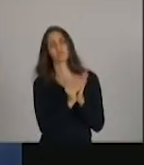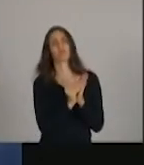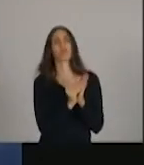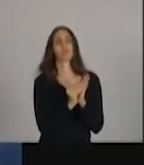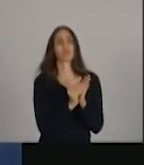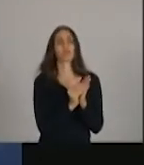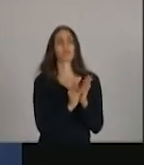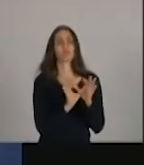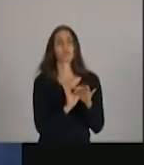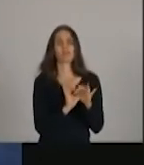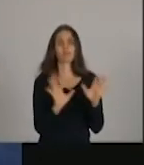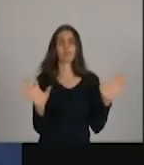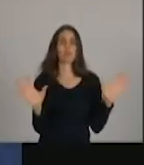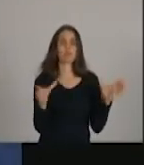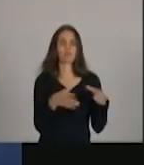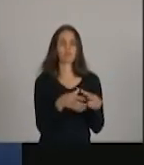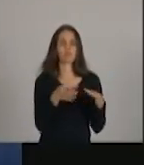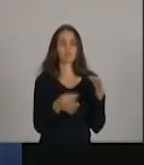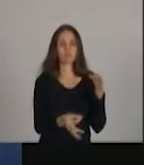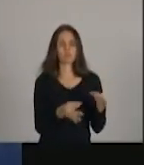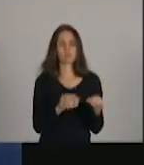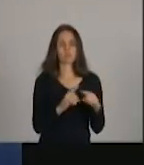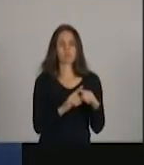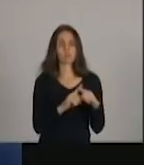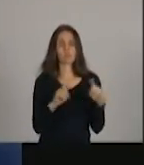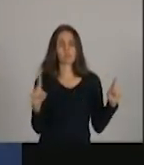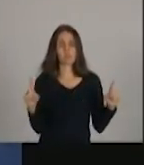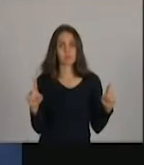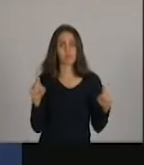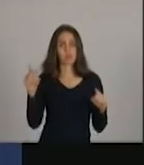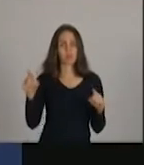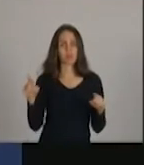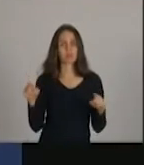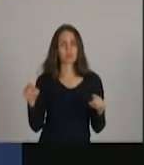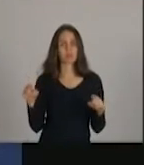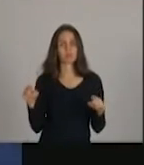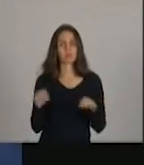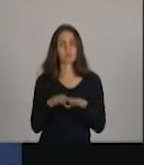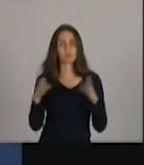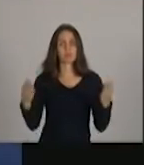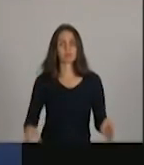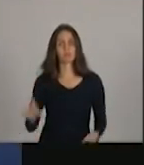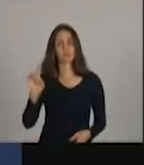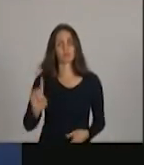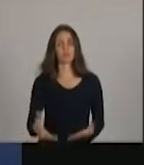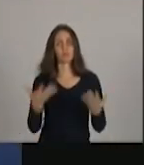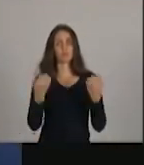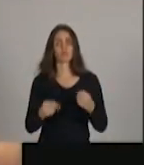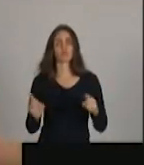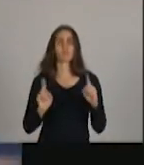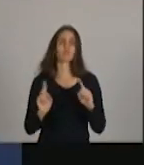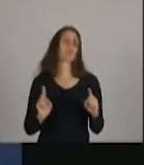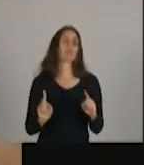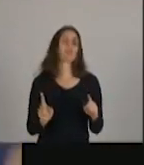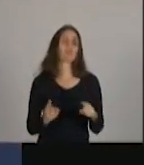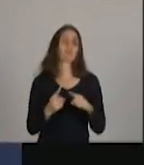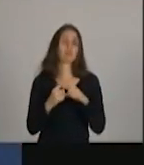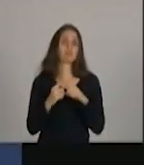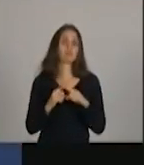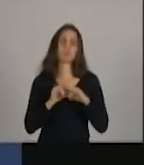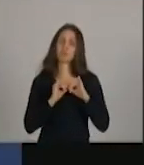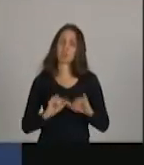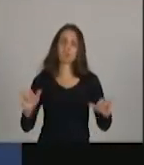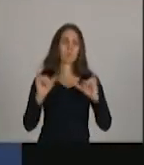está deliberado pela Comissão de Justiça. Só que a casa, a mesa diretora, não está aceitando a deliberação, mas já está publicado a ata, tem